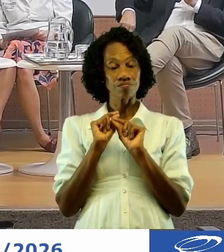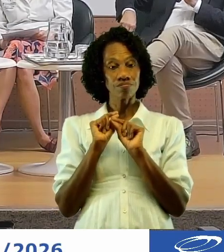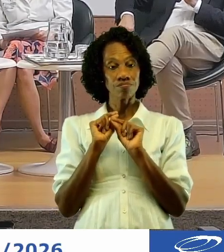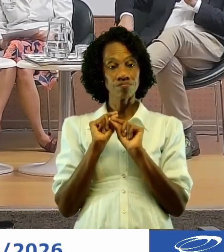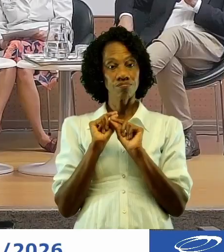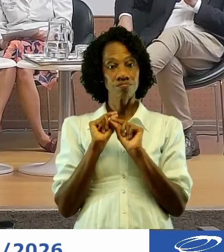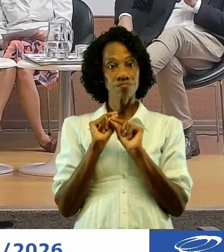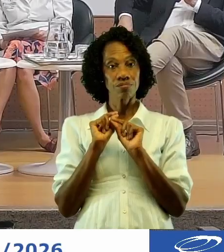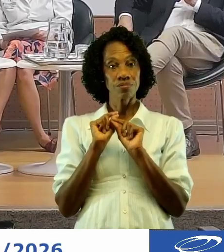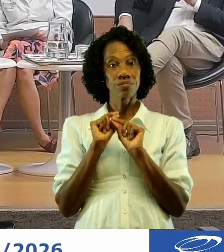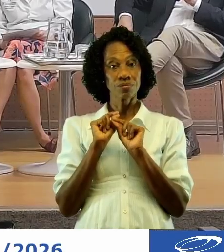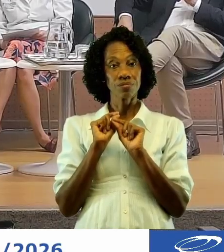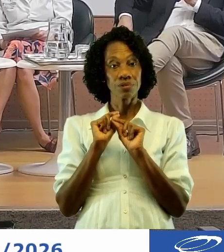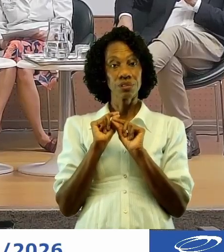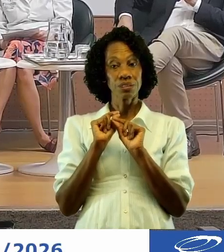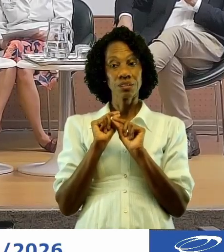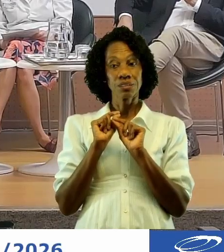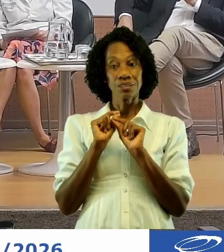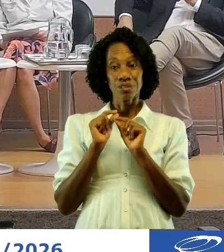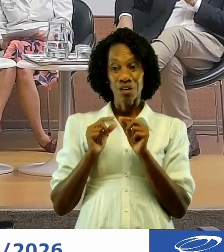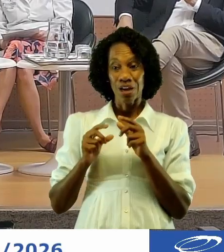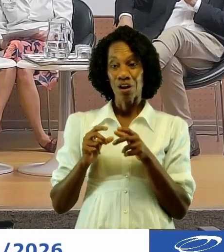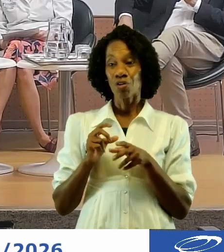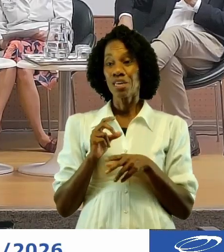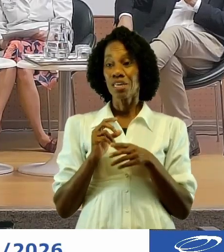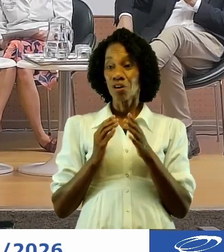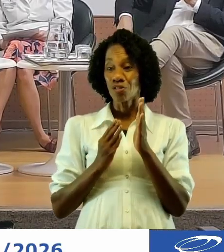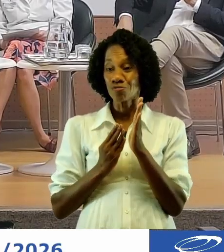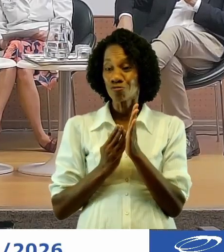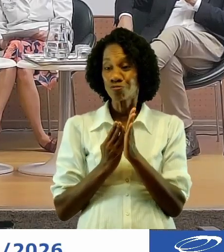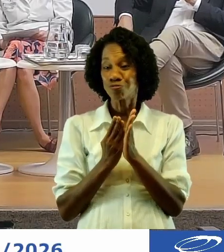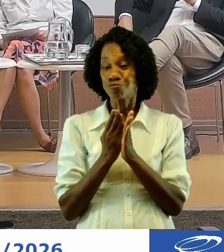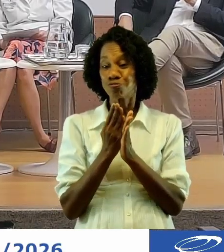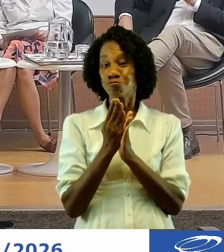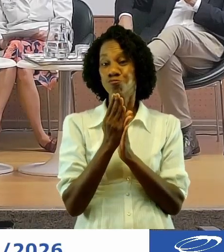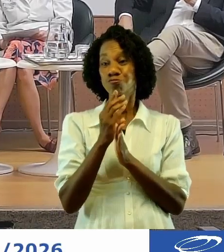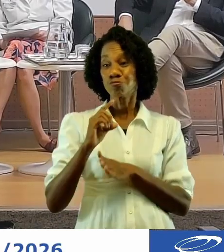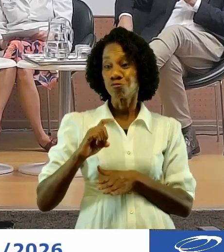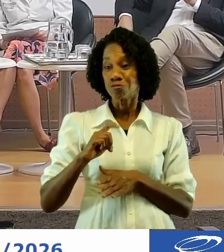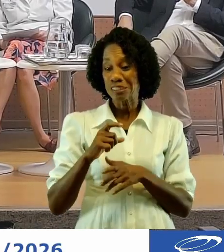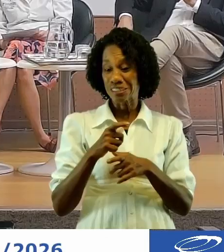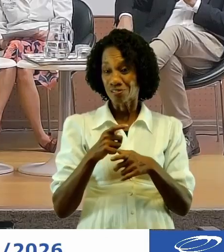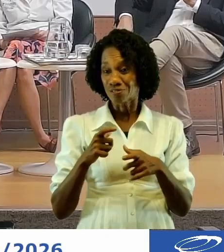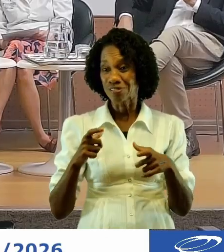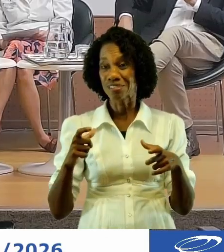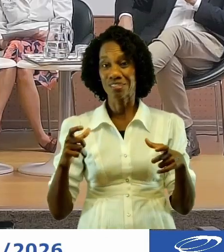de resistência dos estafilococcus e aumento das CIMs, das concentrações